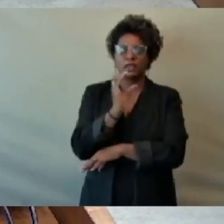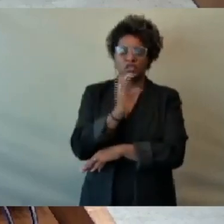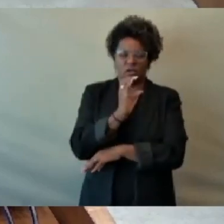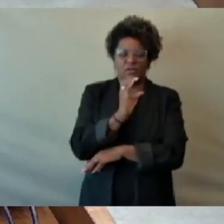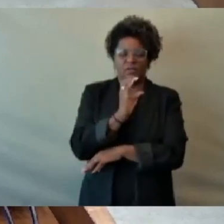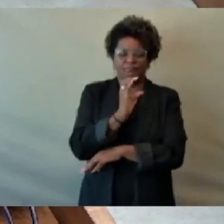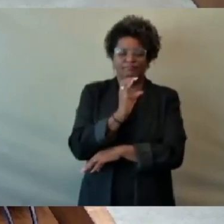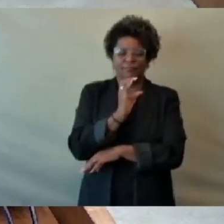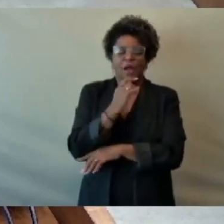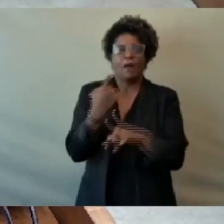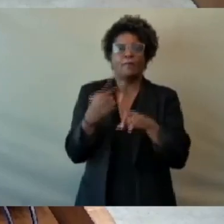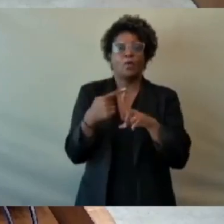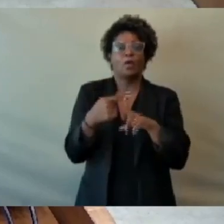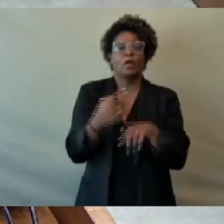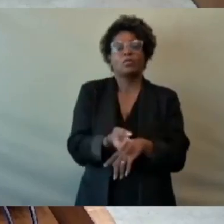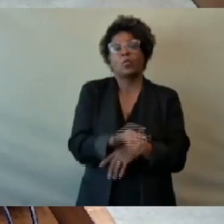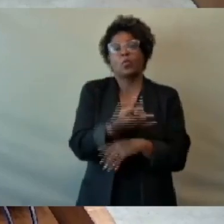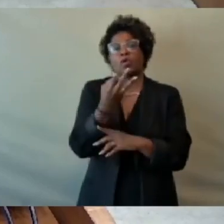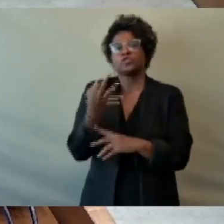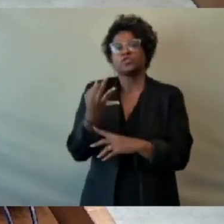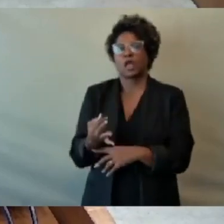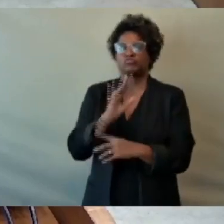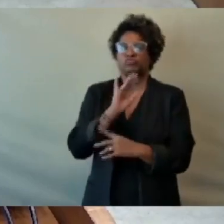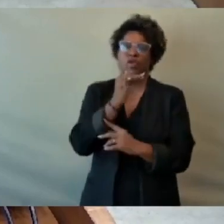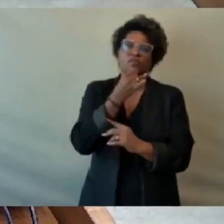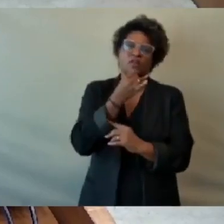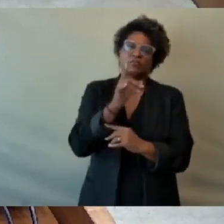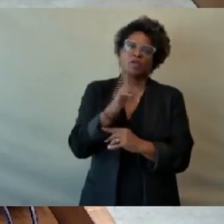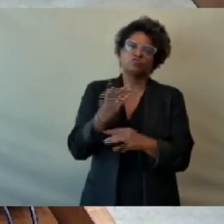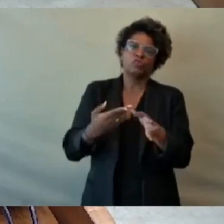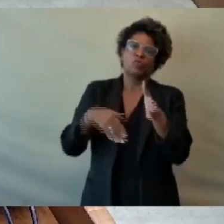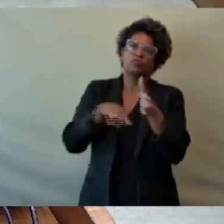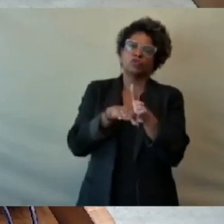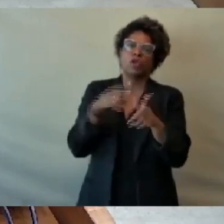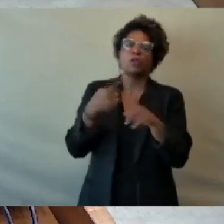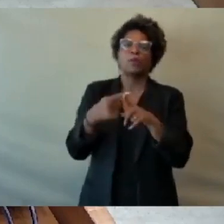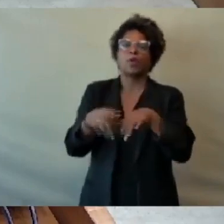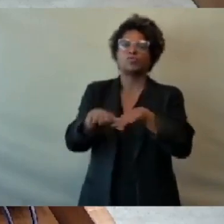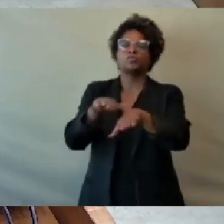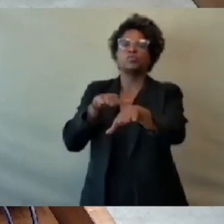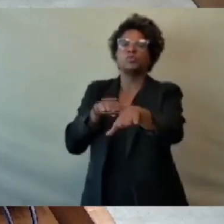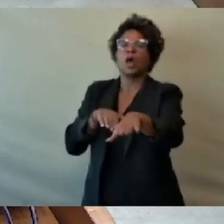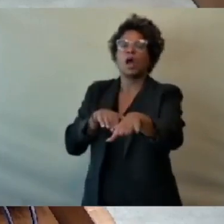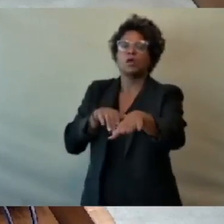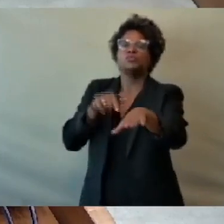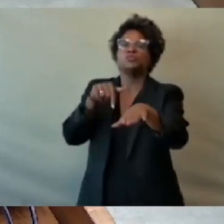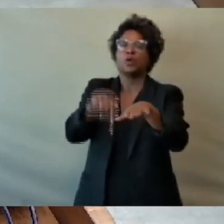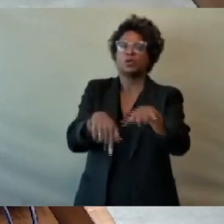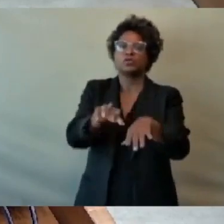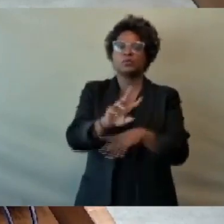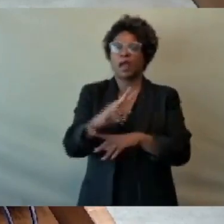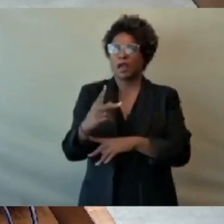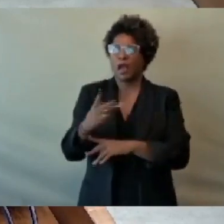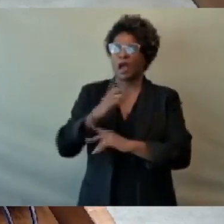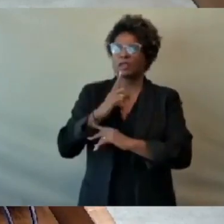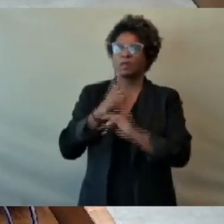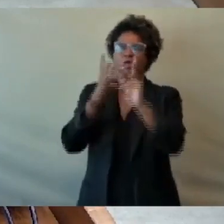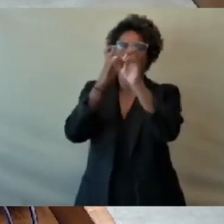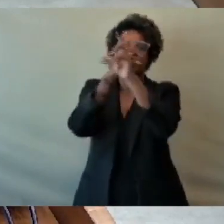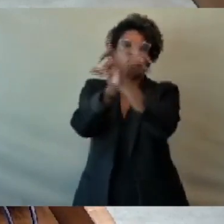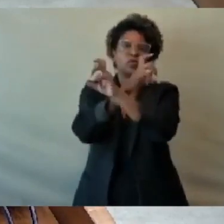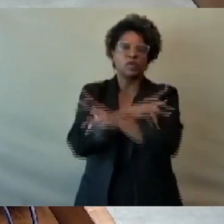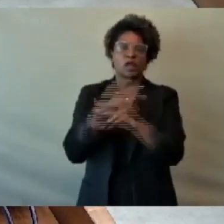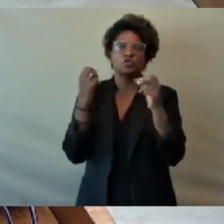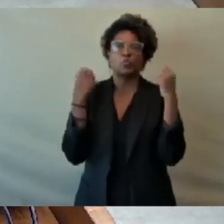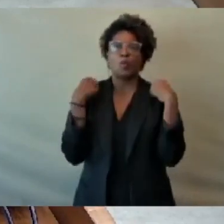A gente sabe que, infelizmente, nem sempre chega, né, com o trânsito de Belo Horizonte, com as dificuldades também dos motoristas do SAMU, que agora foram quase todos trocados, mais da